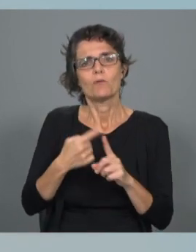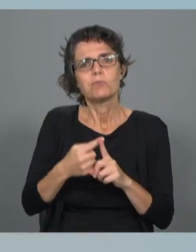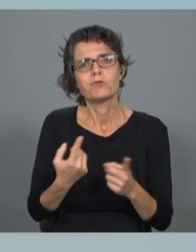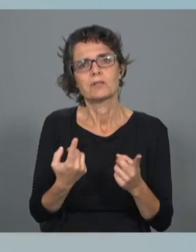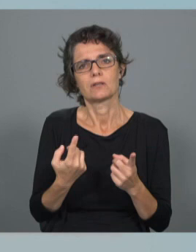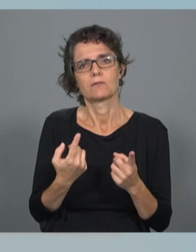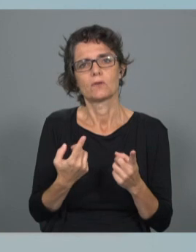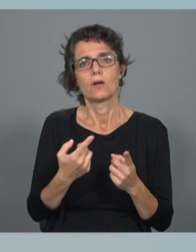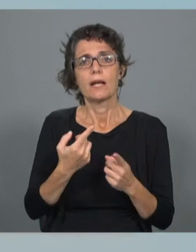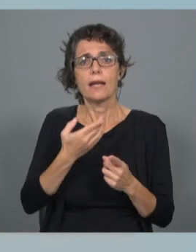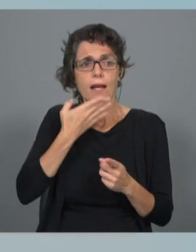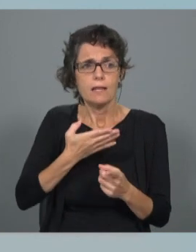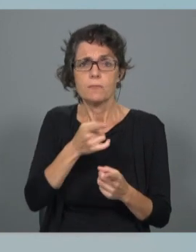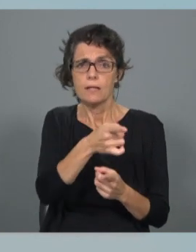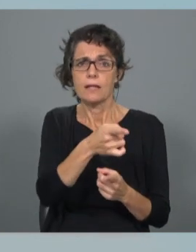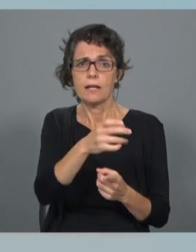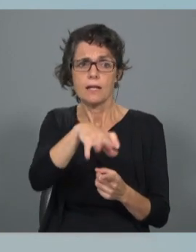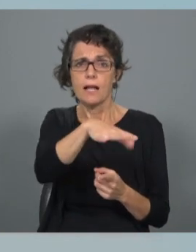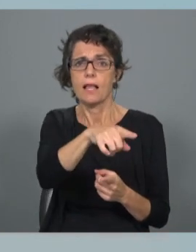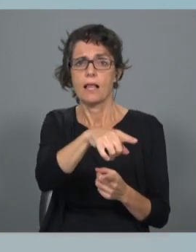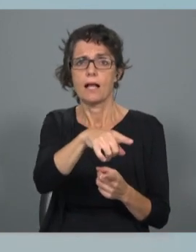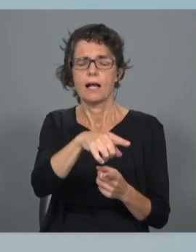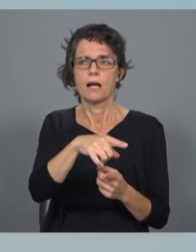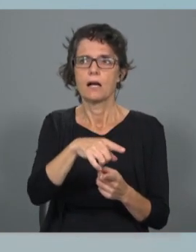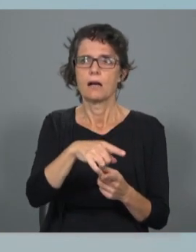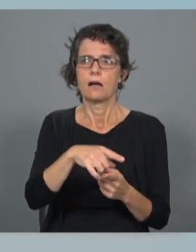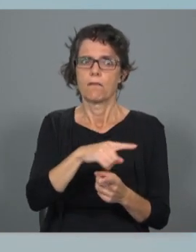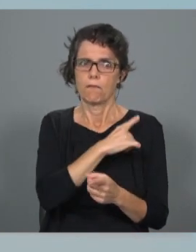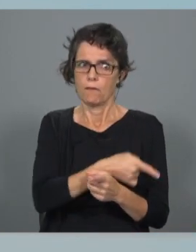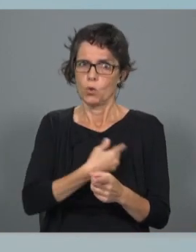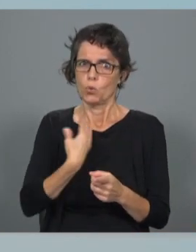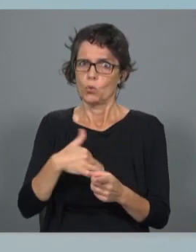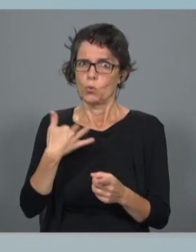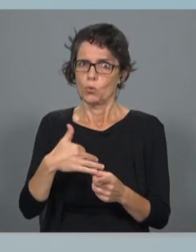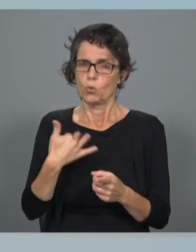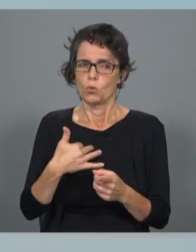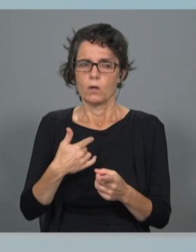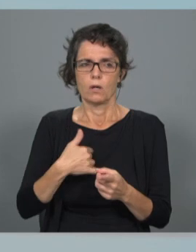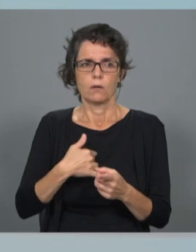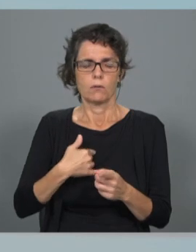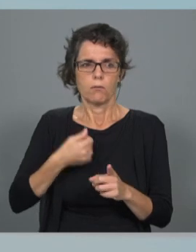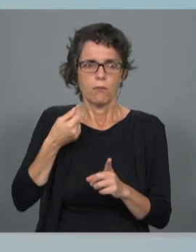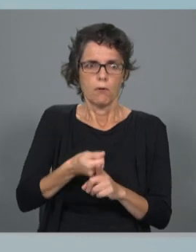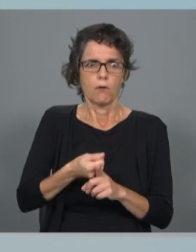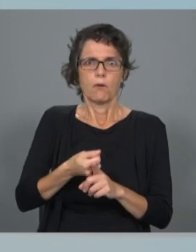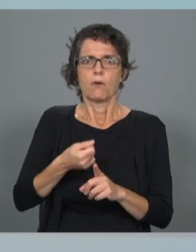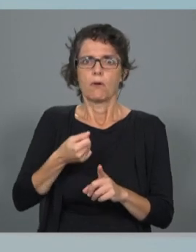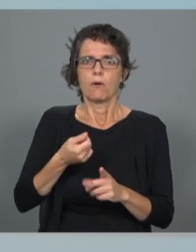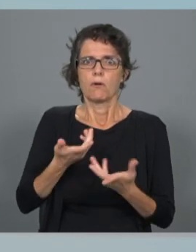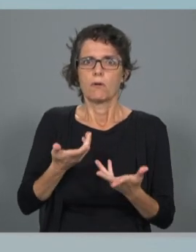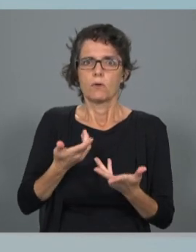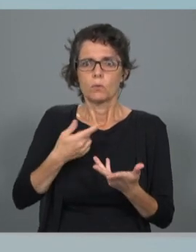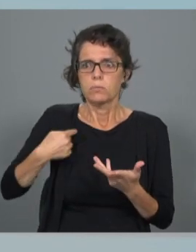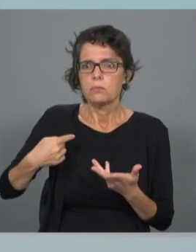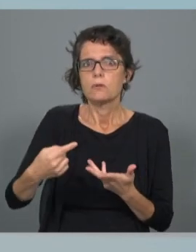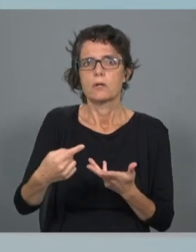sido uma experiência intensa. É uma experiência de limite, de fronteira, de periferia, como diz o